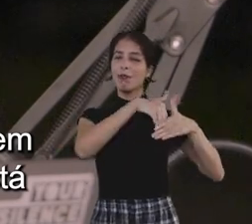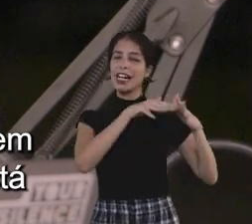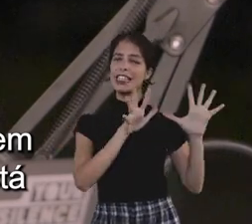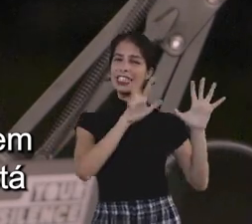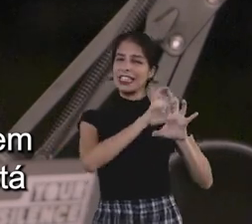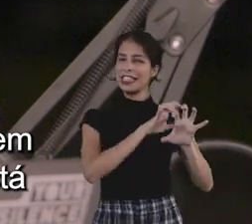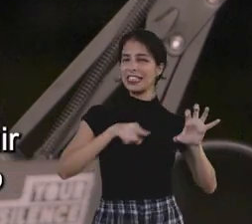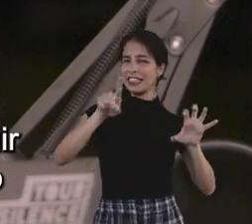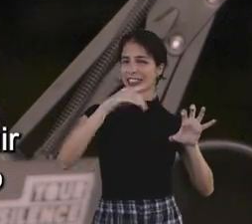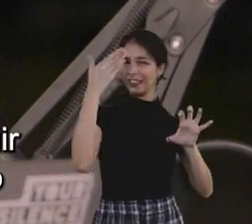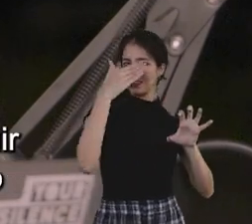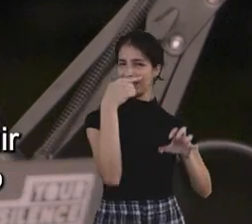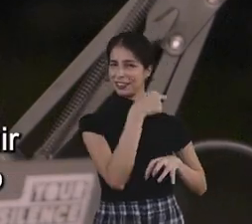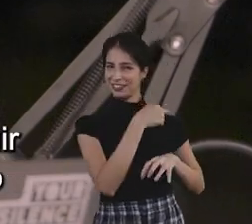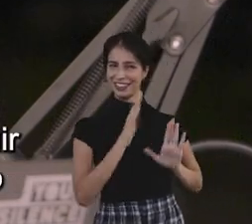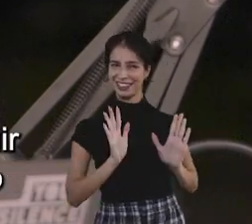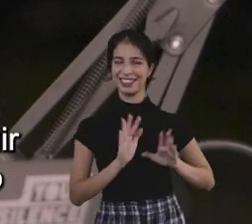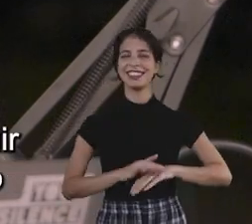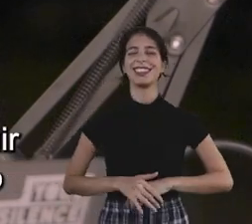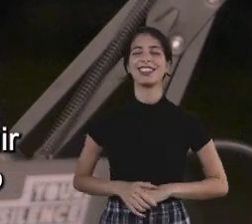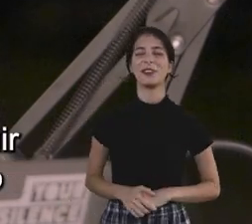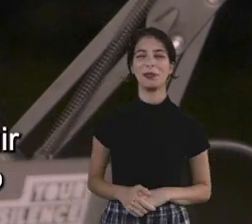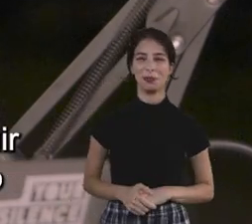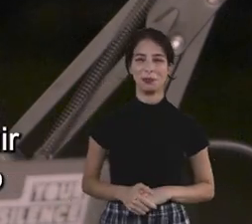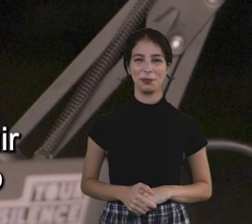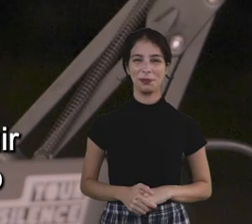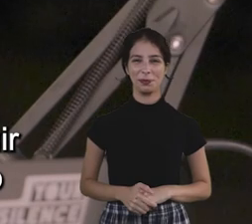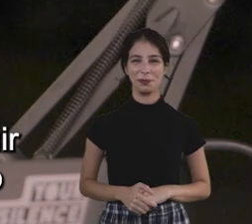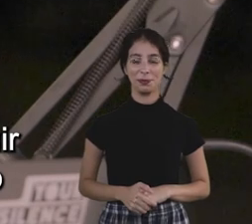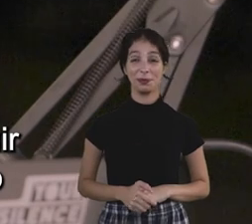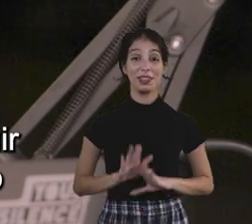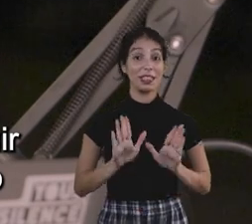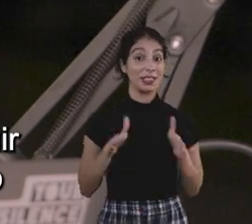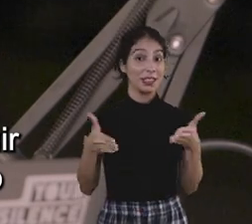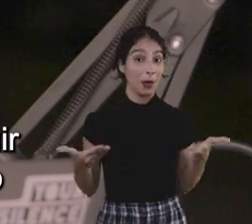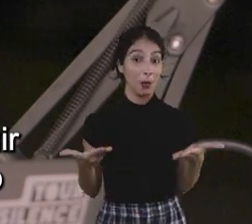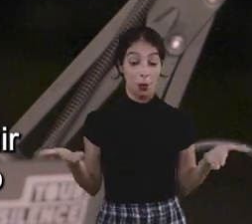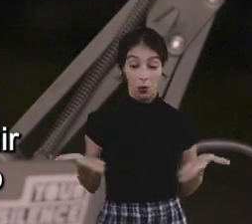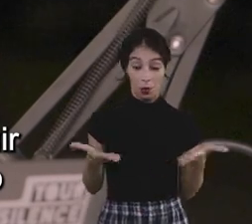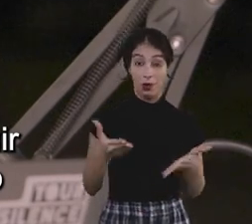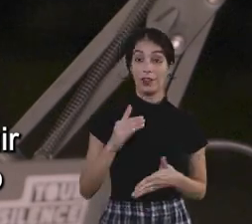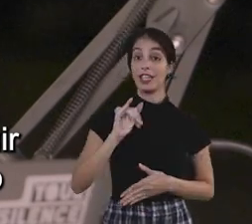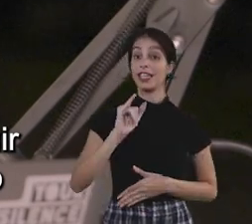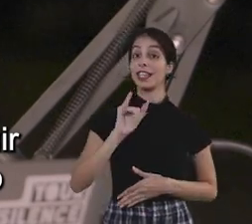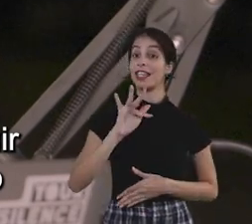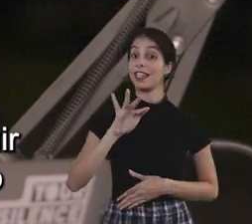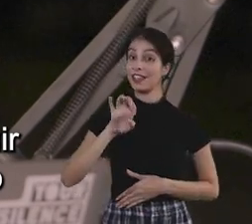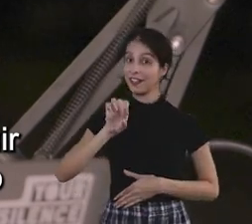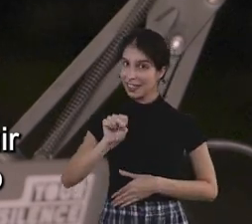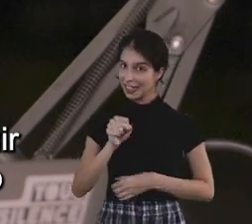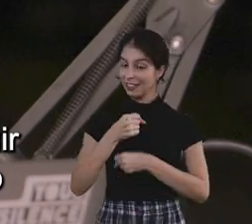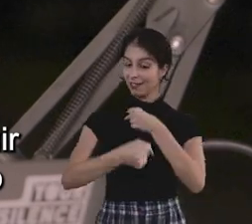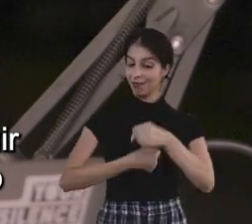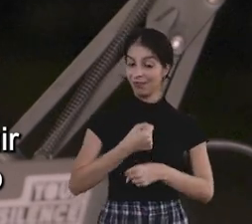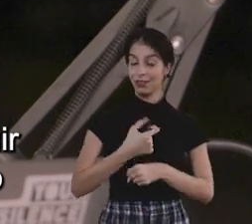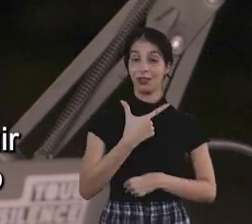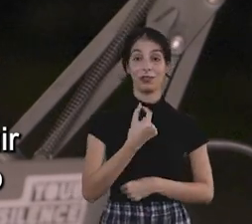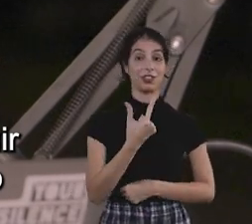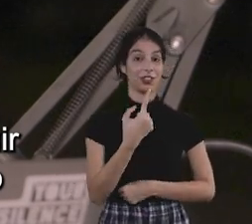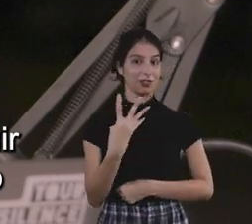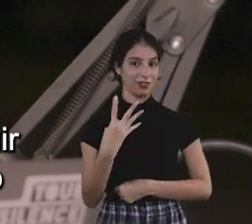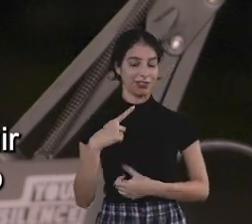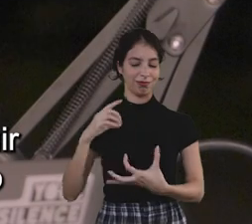campo de futebol que agora tá um pouco mais escuro vocês não vão conseguir ver bem o conexões ifs de